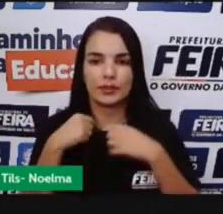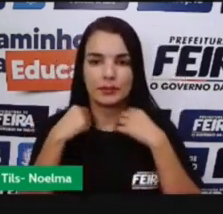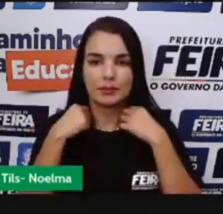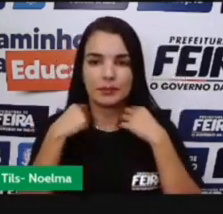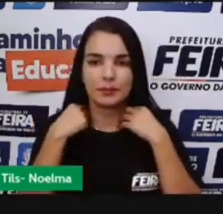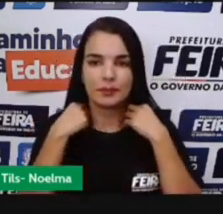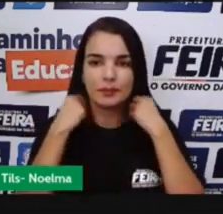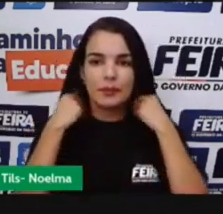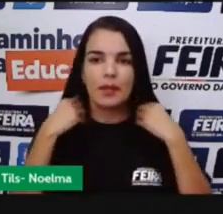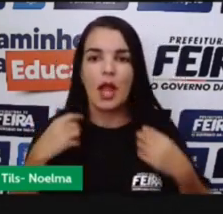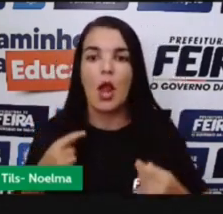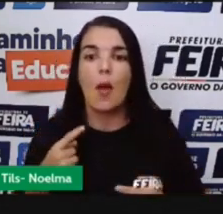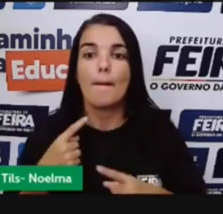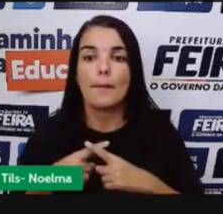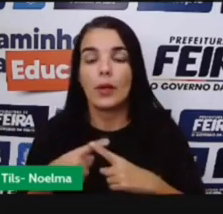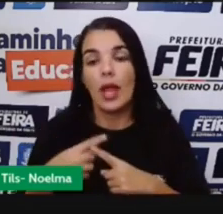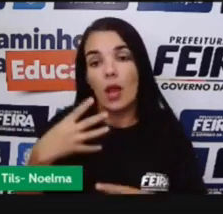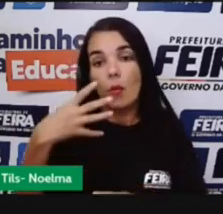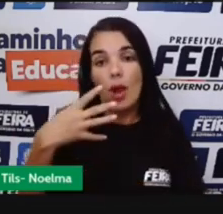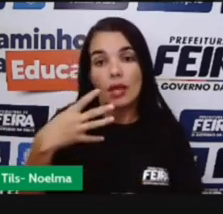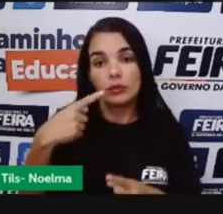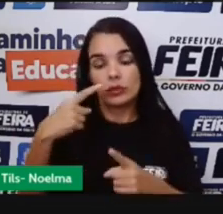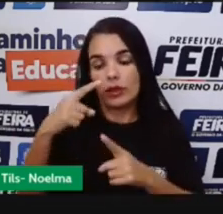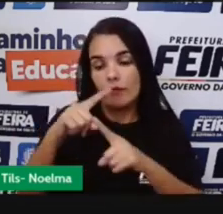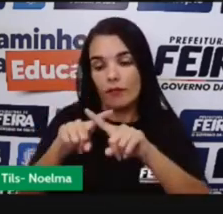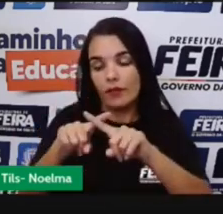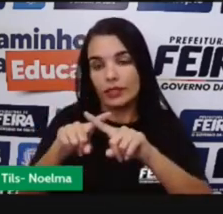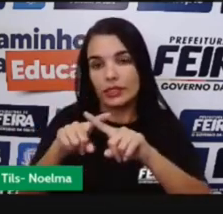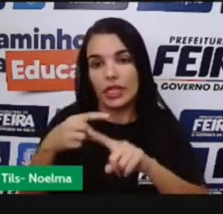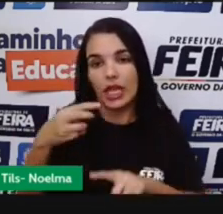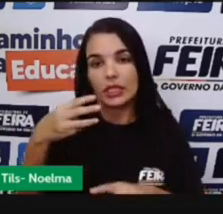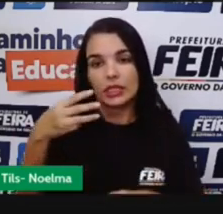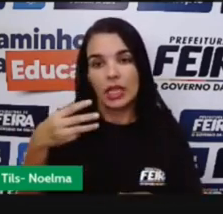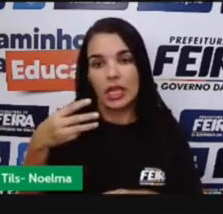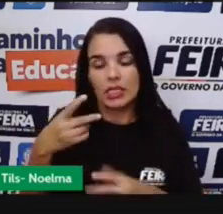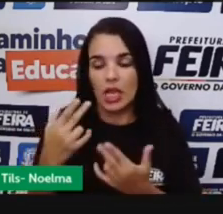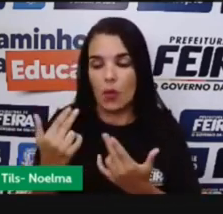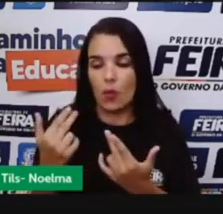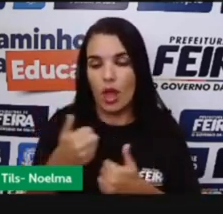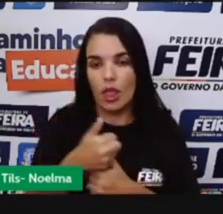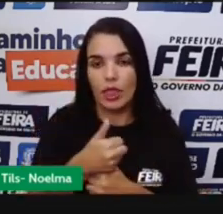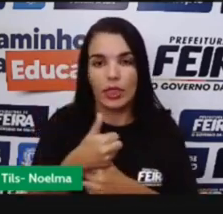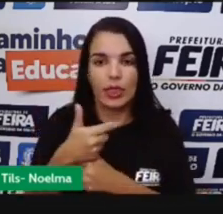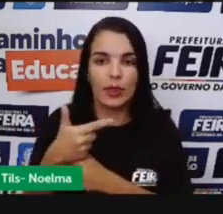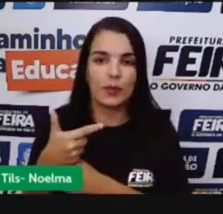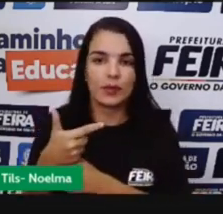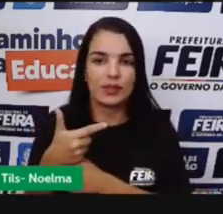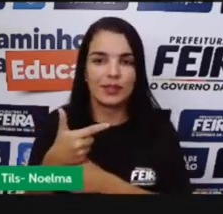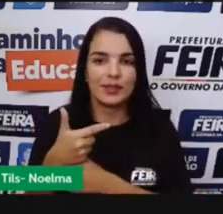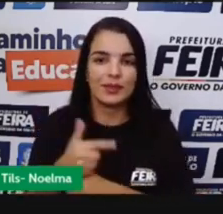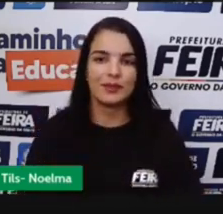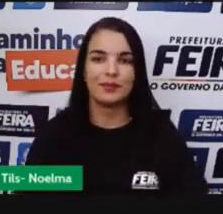Porque 4 vezes 3 vai ser igual a 12.